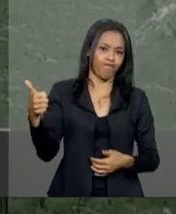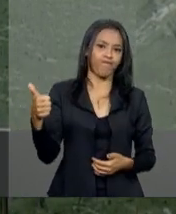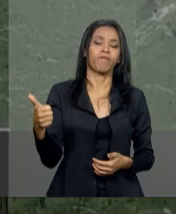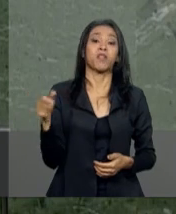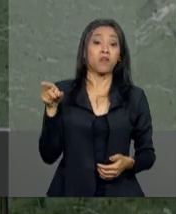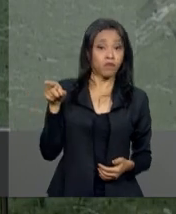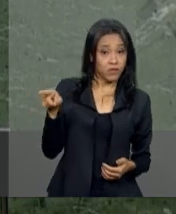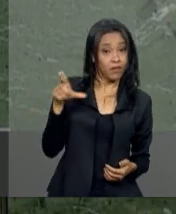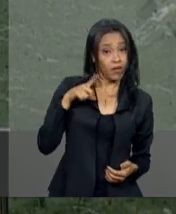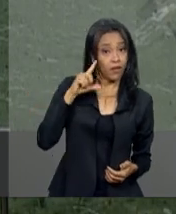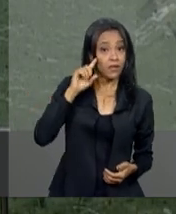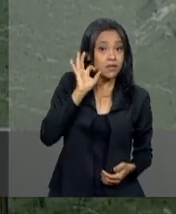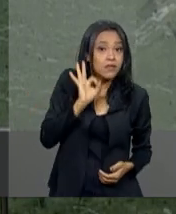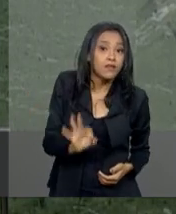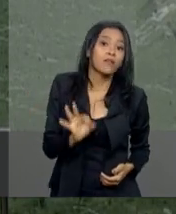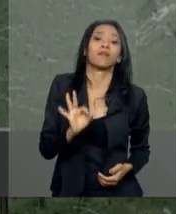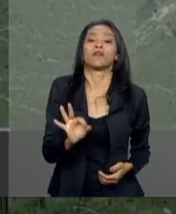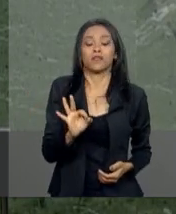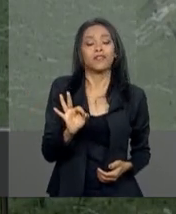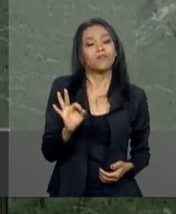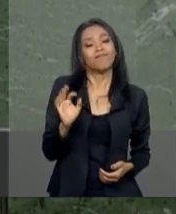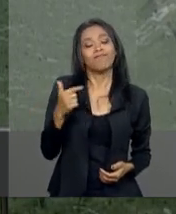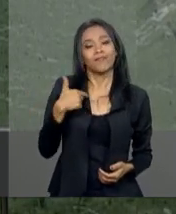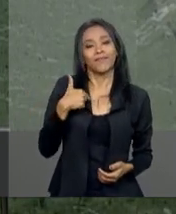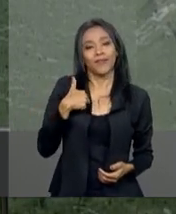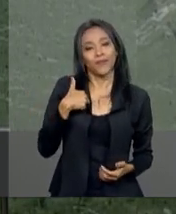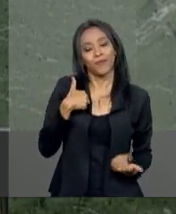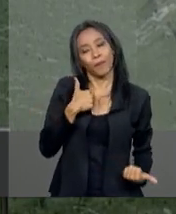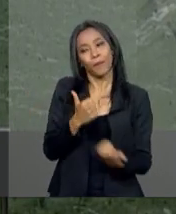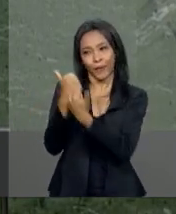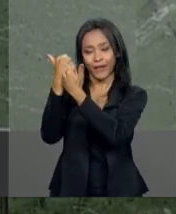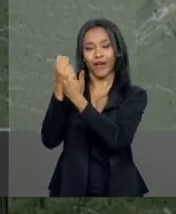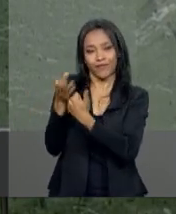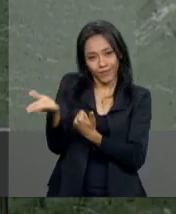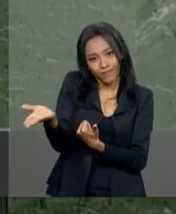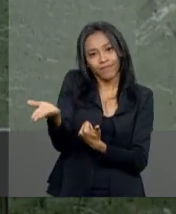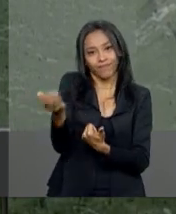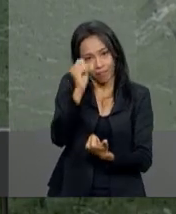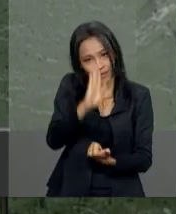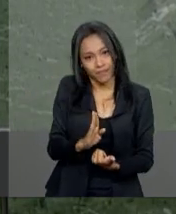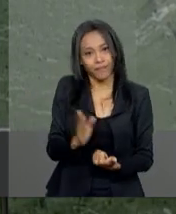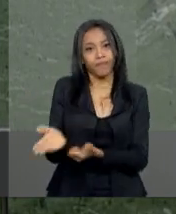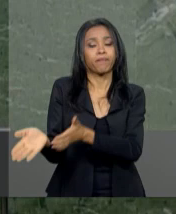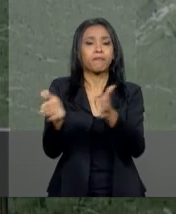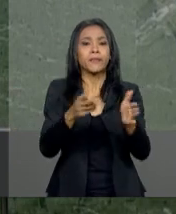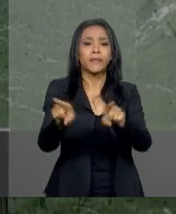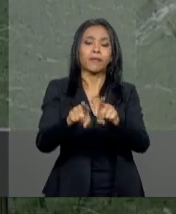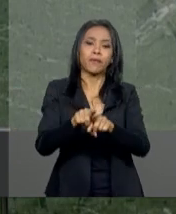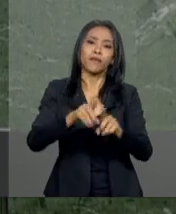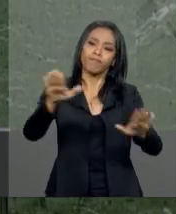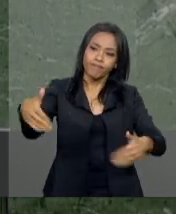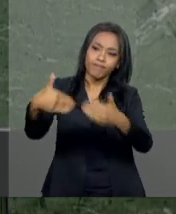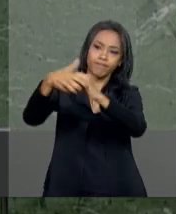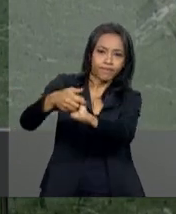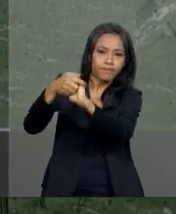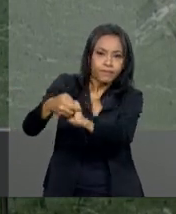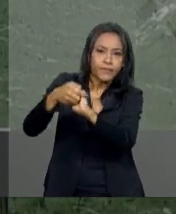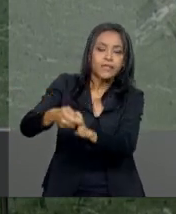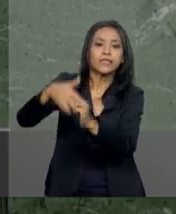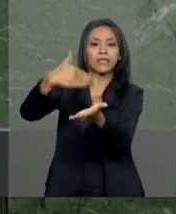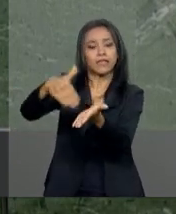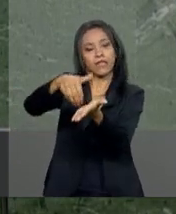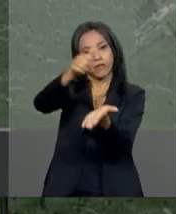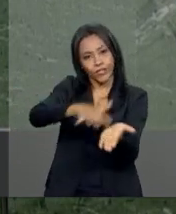mais absoluta certeza de contar com o brasil cumprimento ainda naturalmente o secretário geral antónio